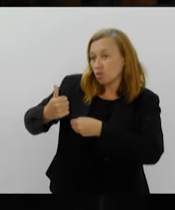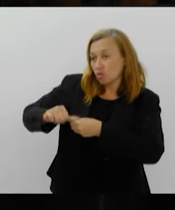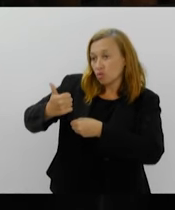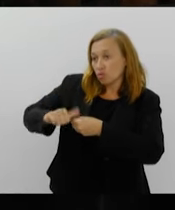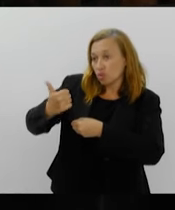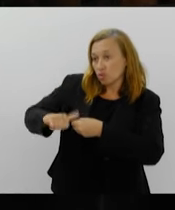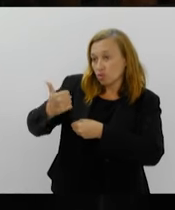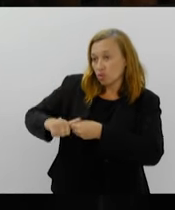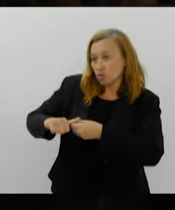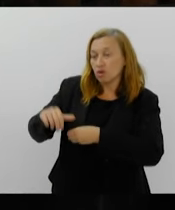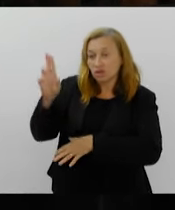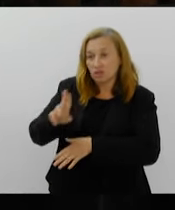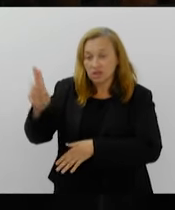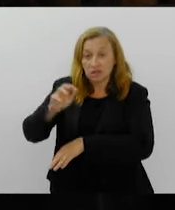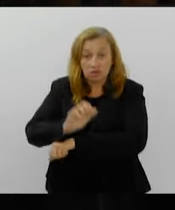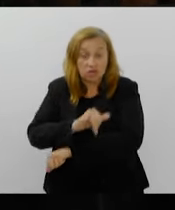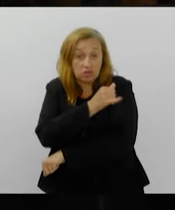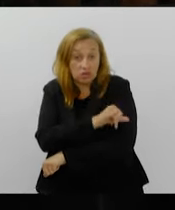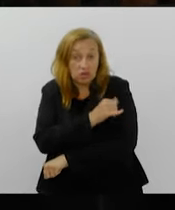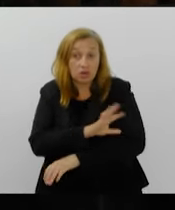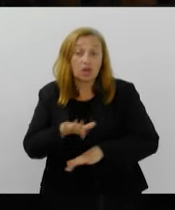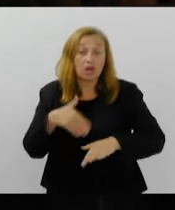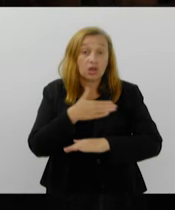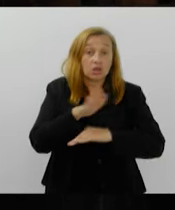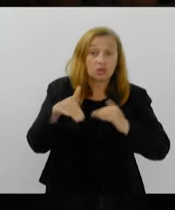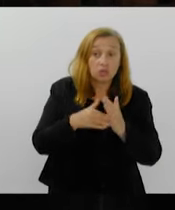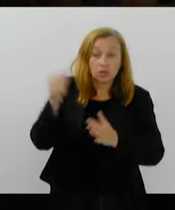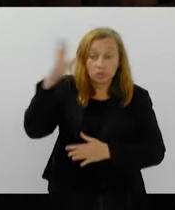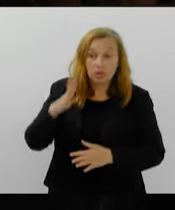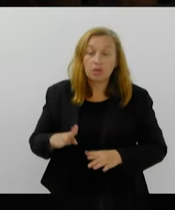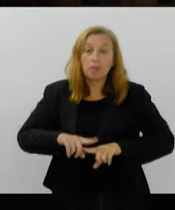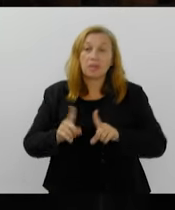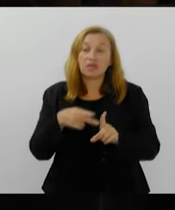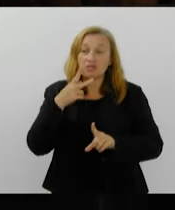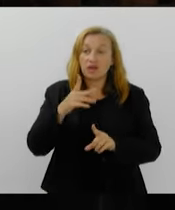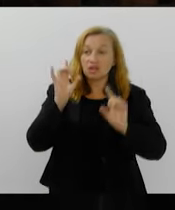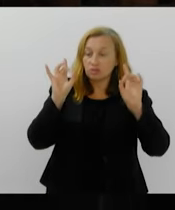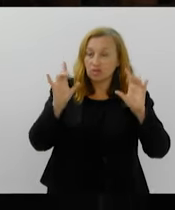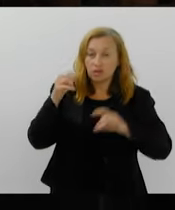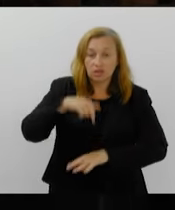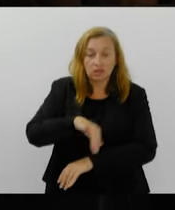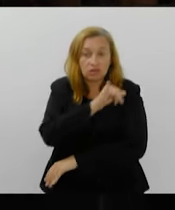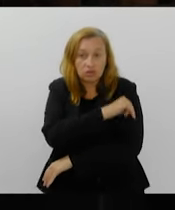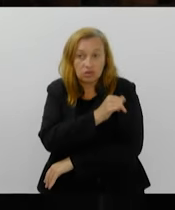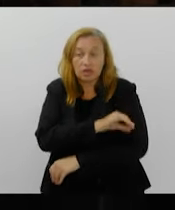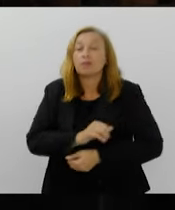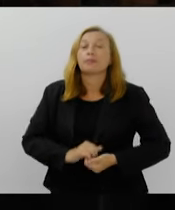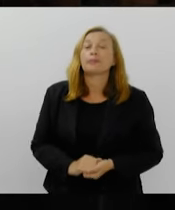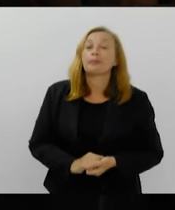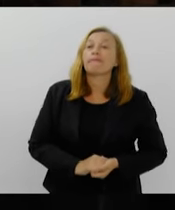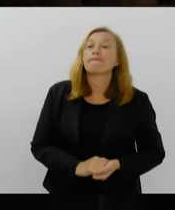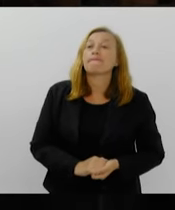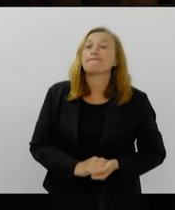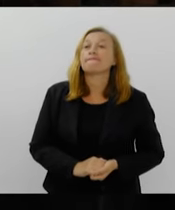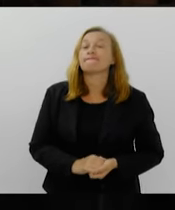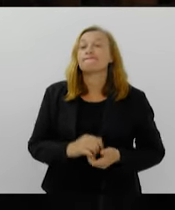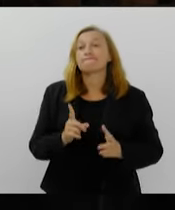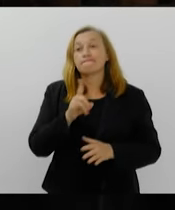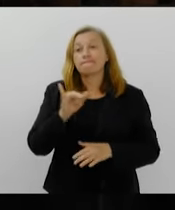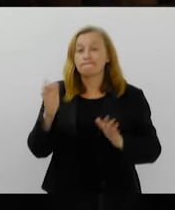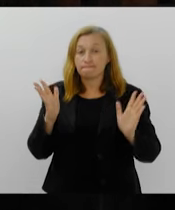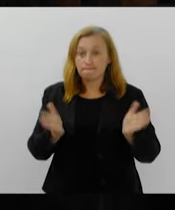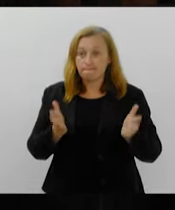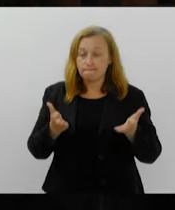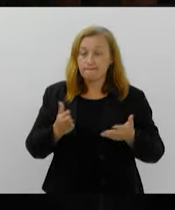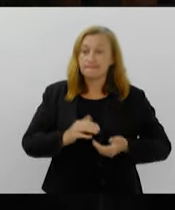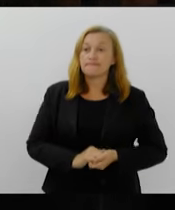Universidades no estado do Rio de Janeiro em todo o Brasil mas me refiro em especial aqui as do Rio de Janeiro eu venho na data de hoje